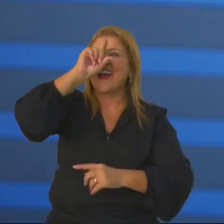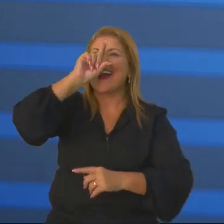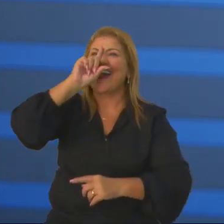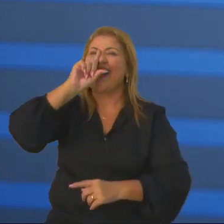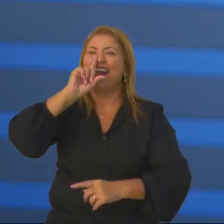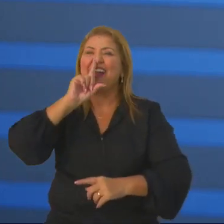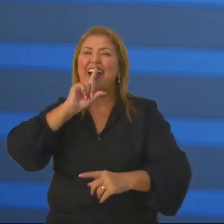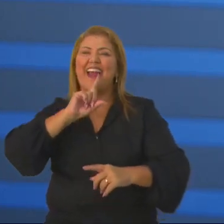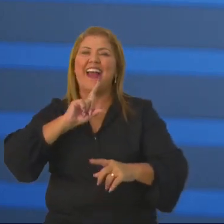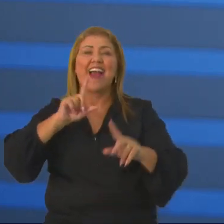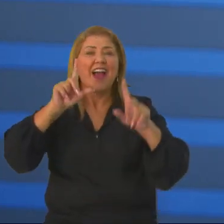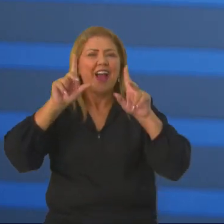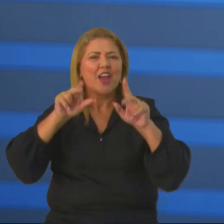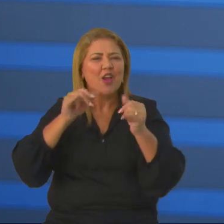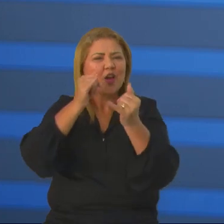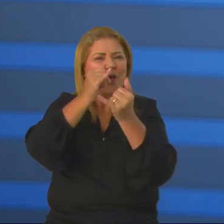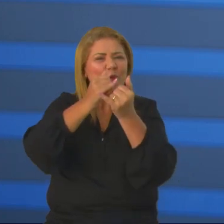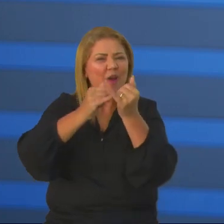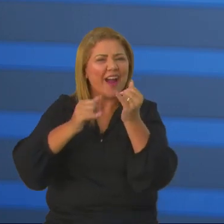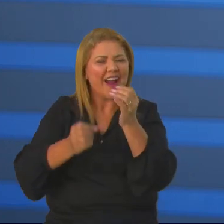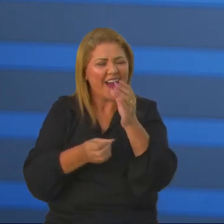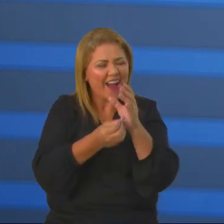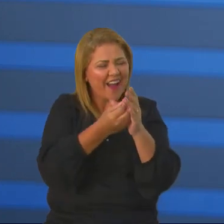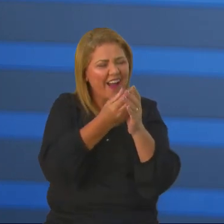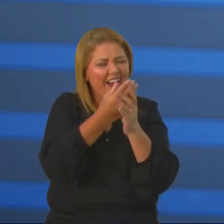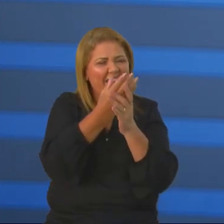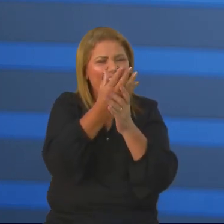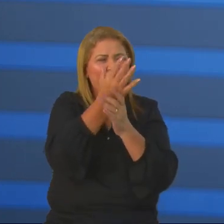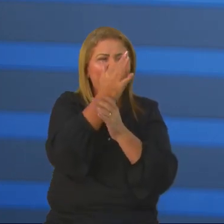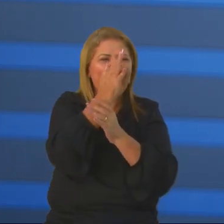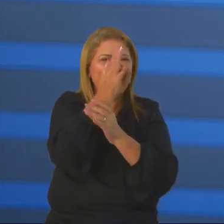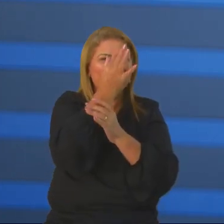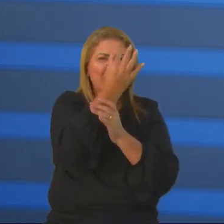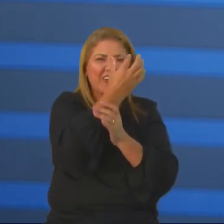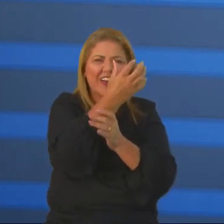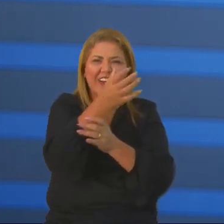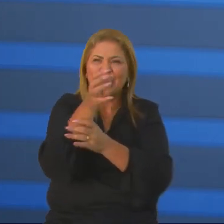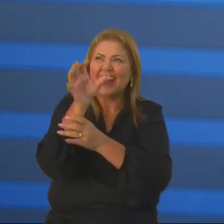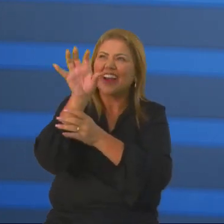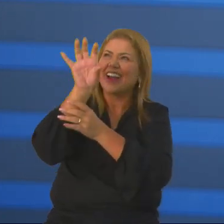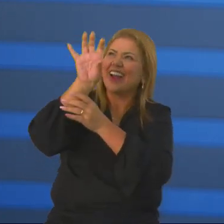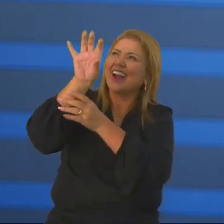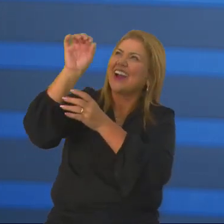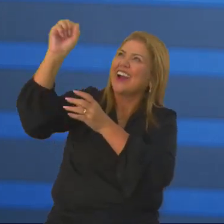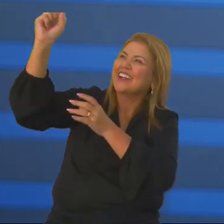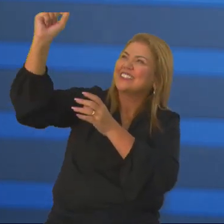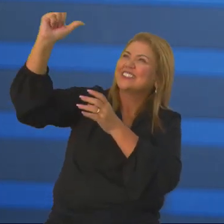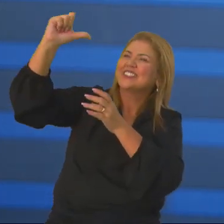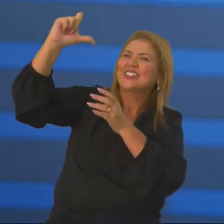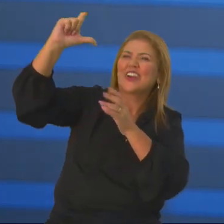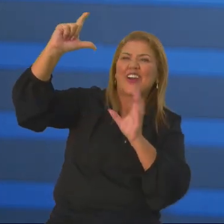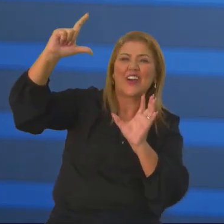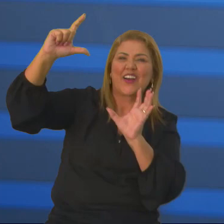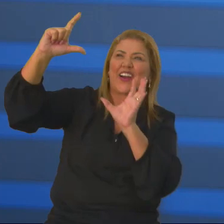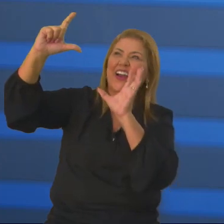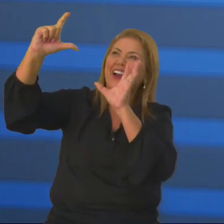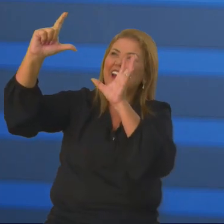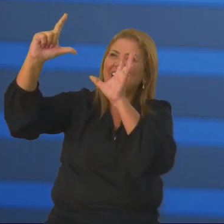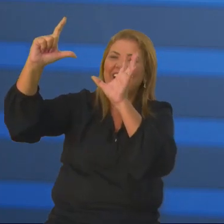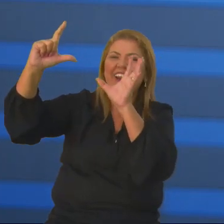como um girassol, como um girassol, como